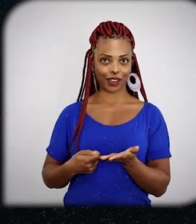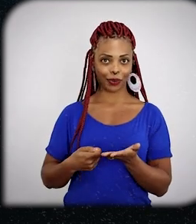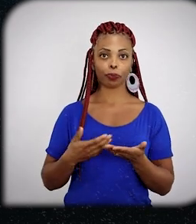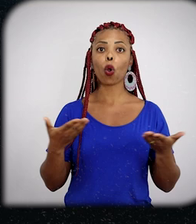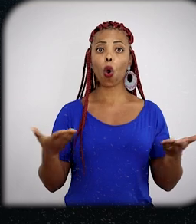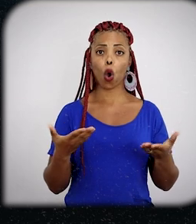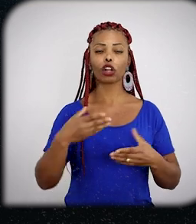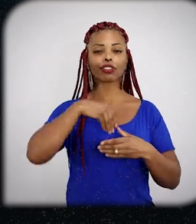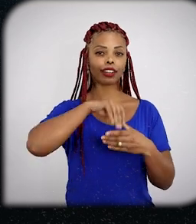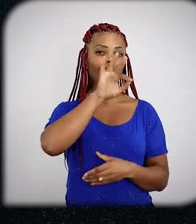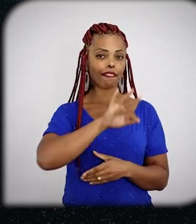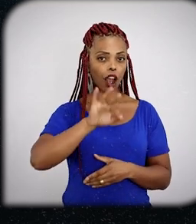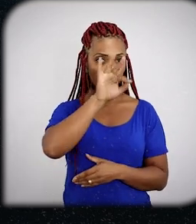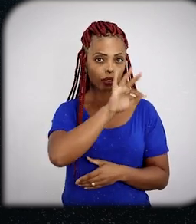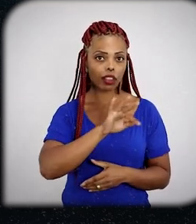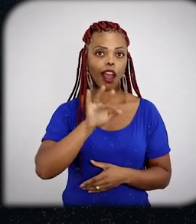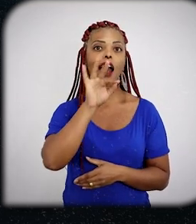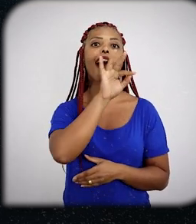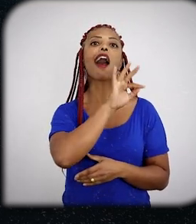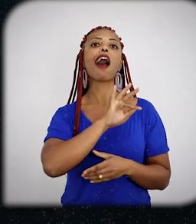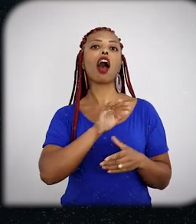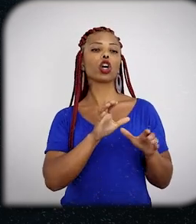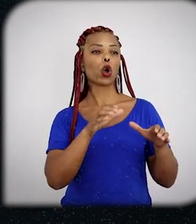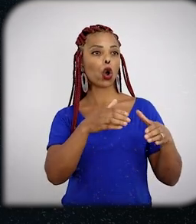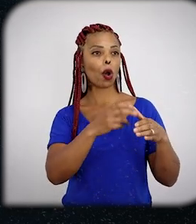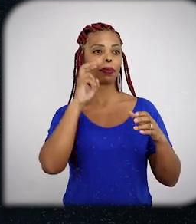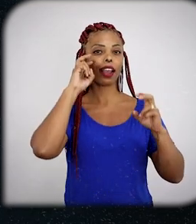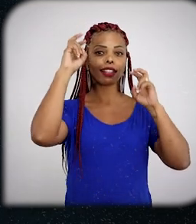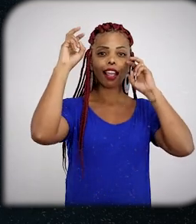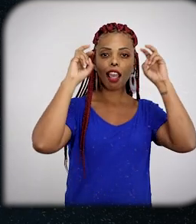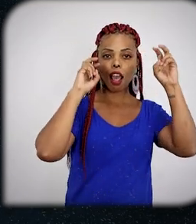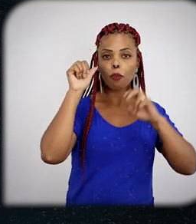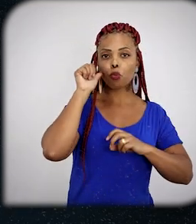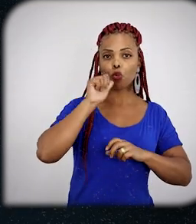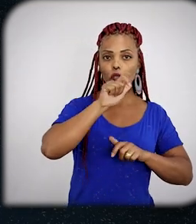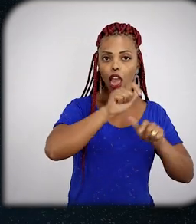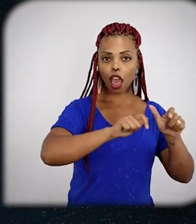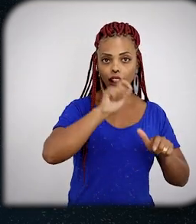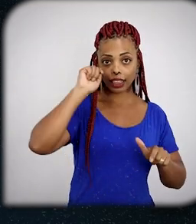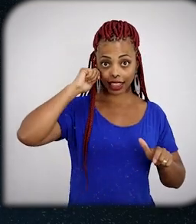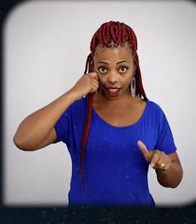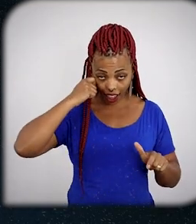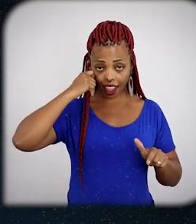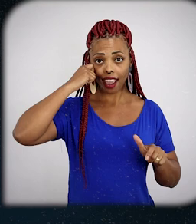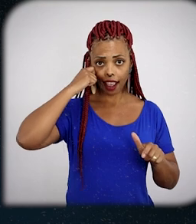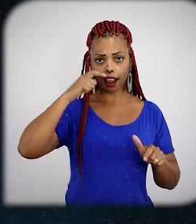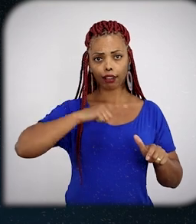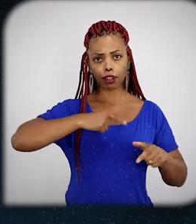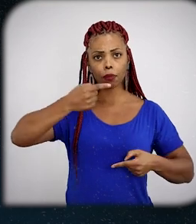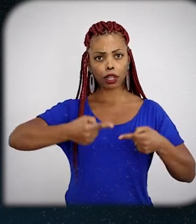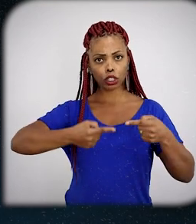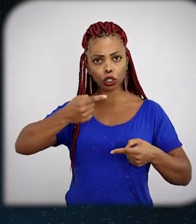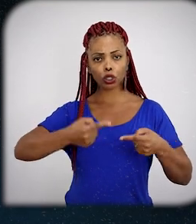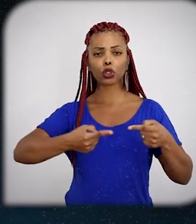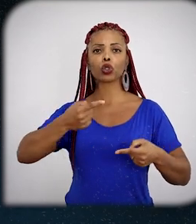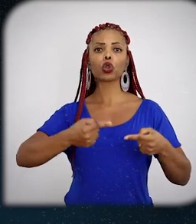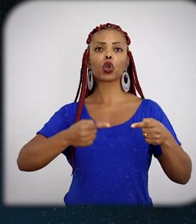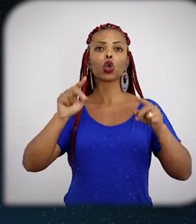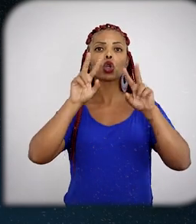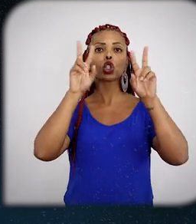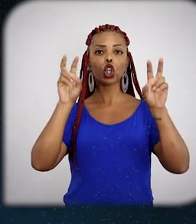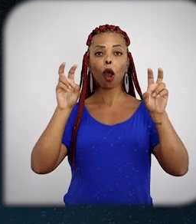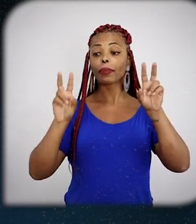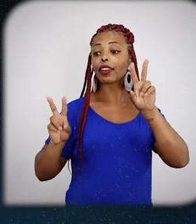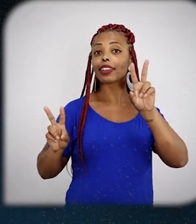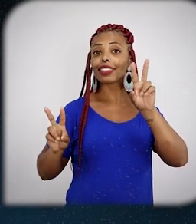gente vive na universidade, no meio das intelectuais negras, né? Uma discussão sobre políticas de